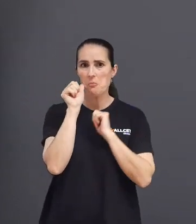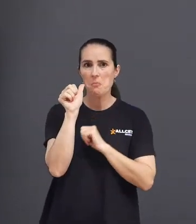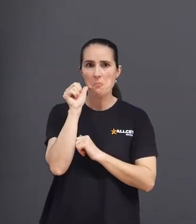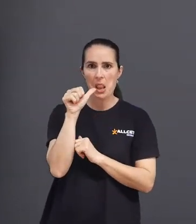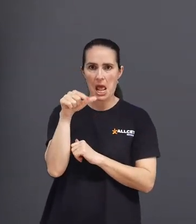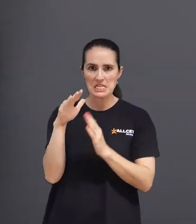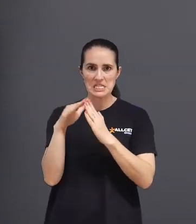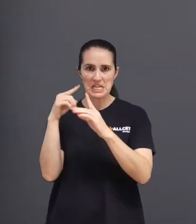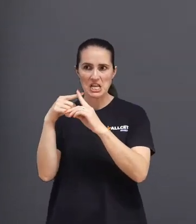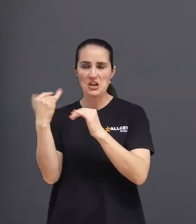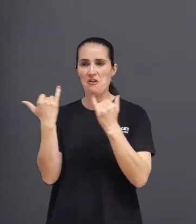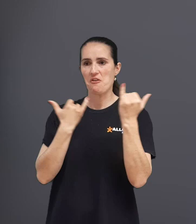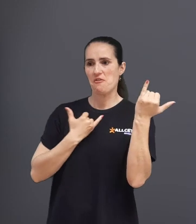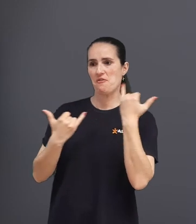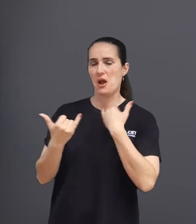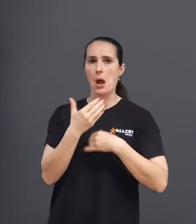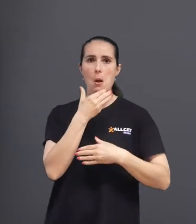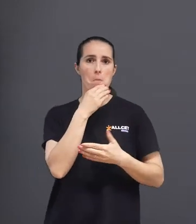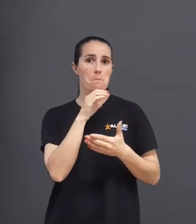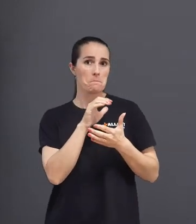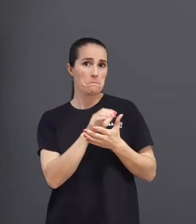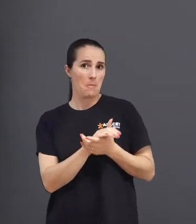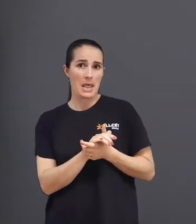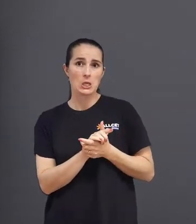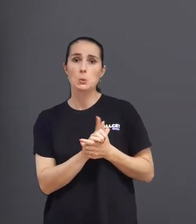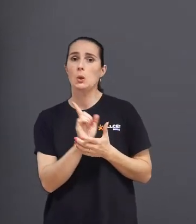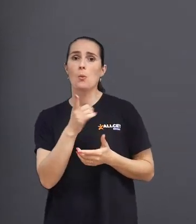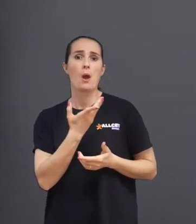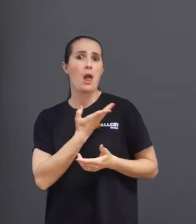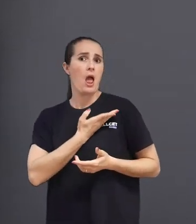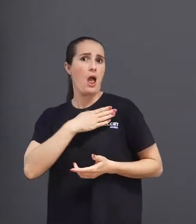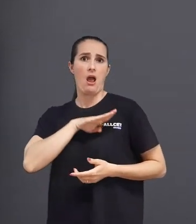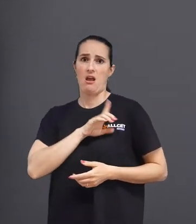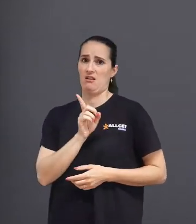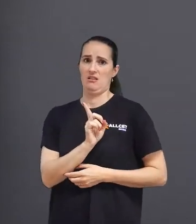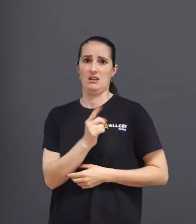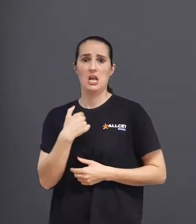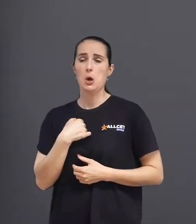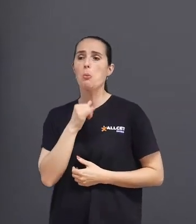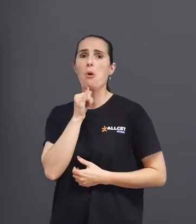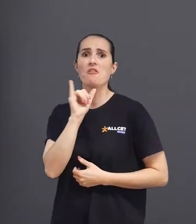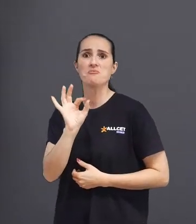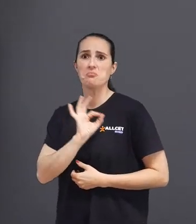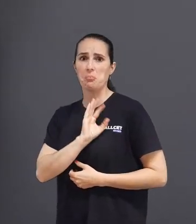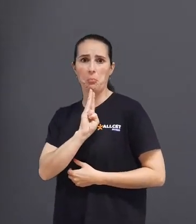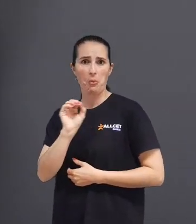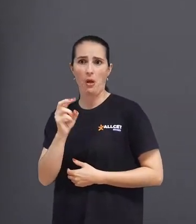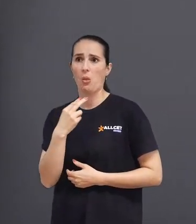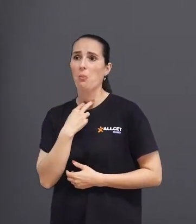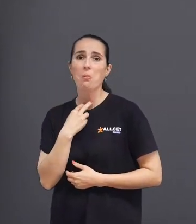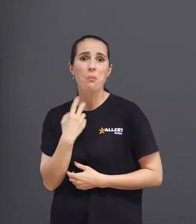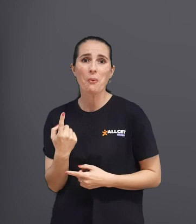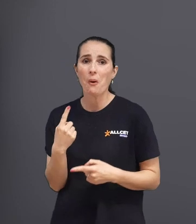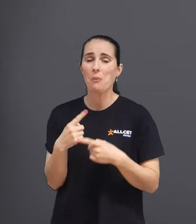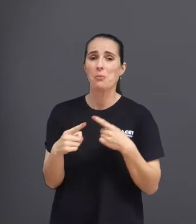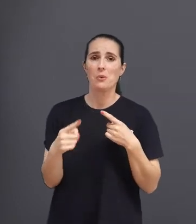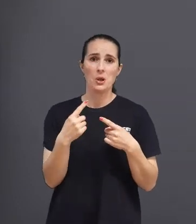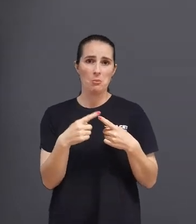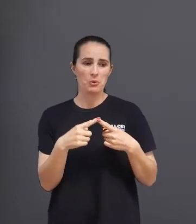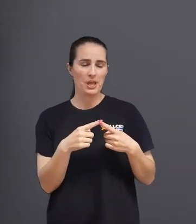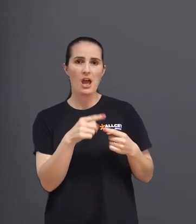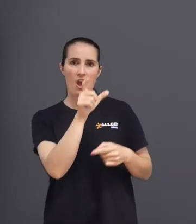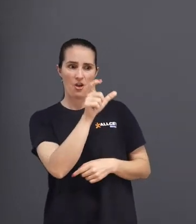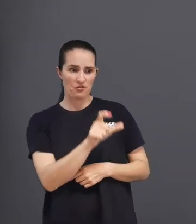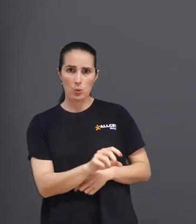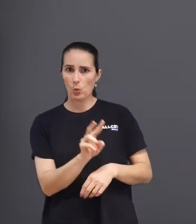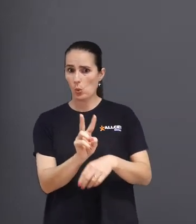sua família que é destruída, é a sua família que é conturbada, por isso que você é assim, é por isso que você